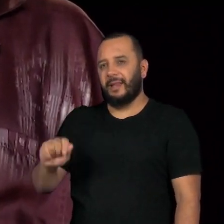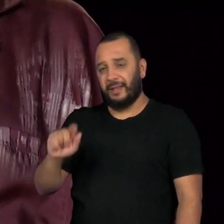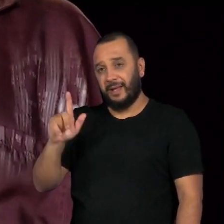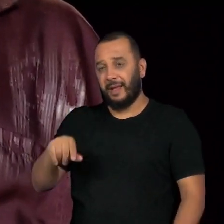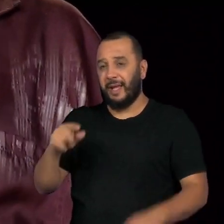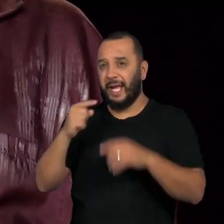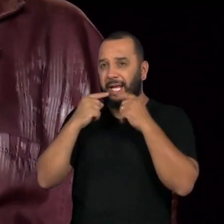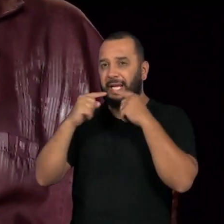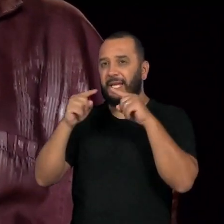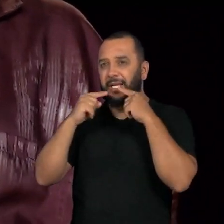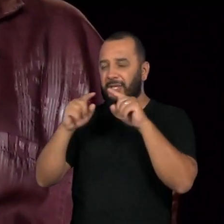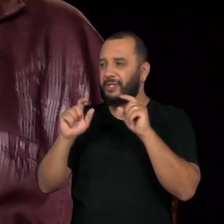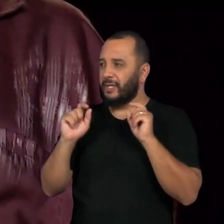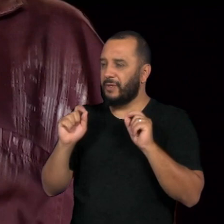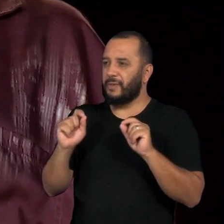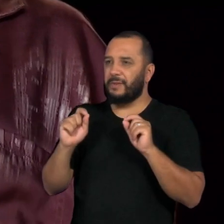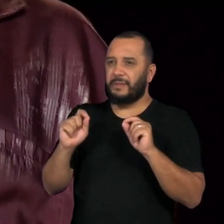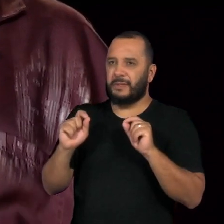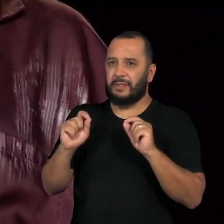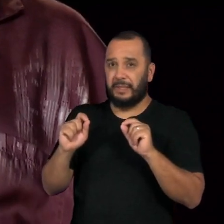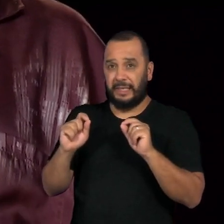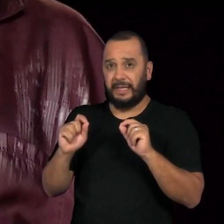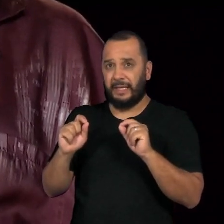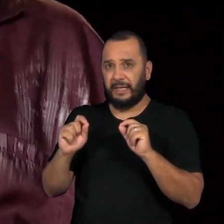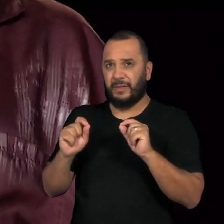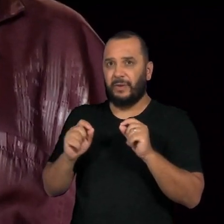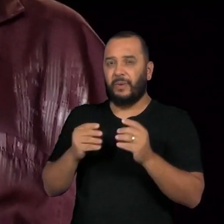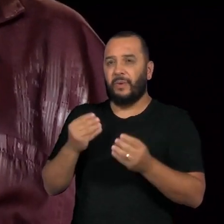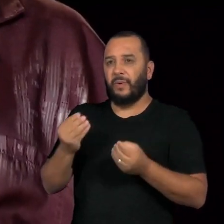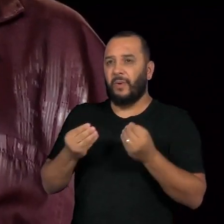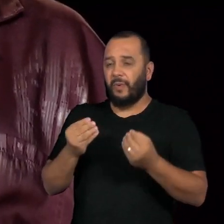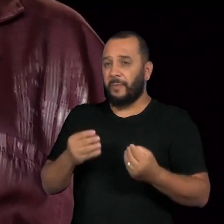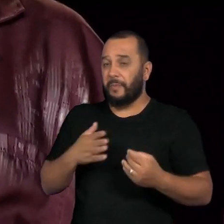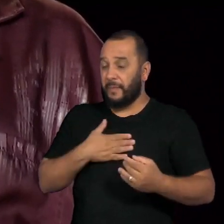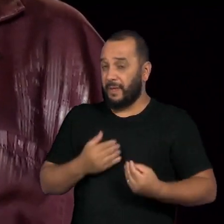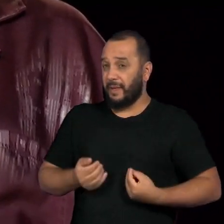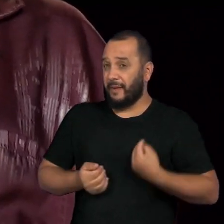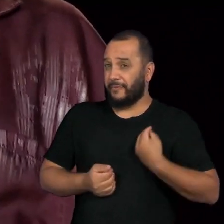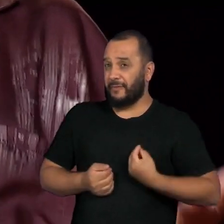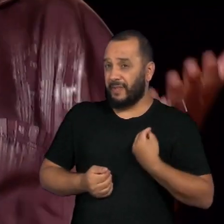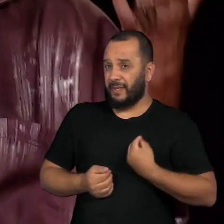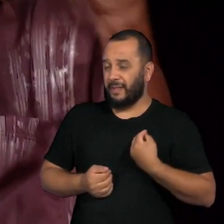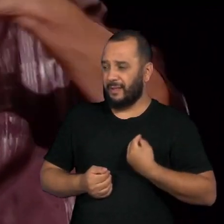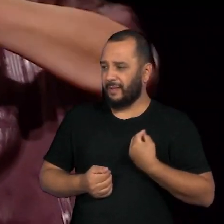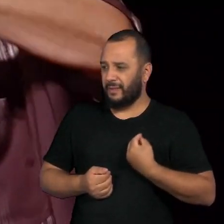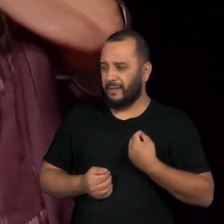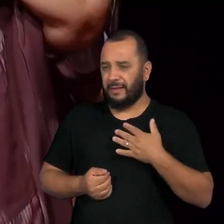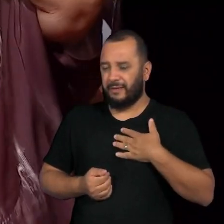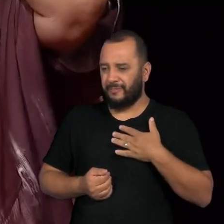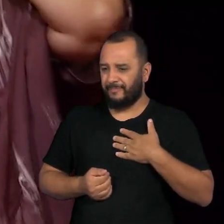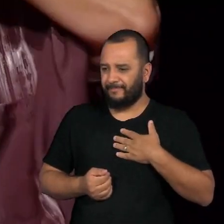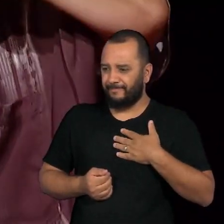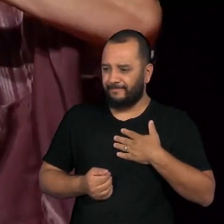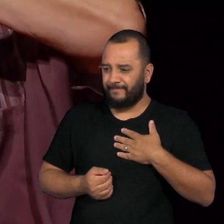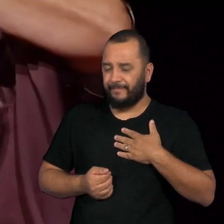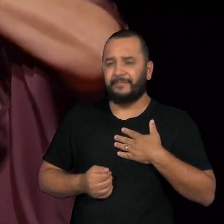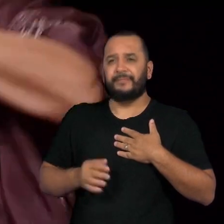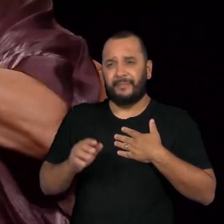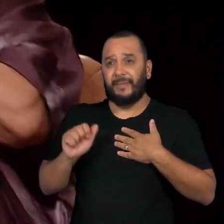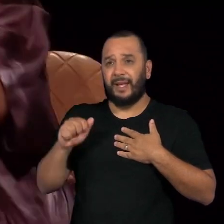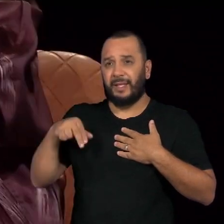que é presente, né, na minha vida. E Antônia, porque aí quando eu fiz Um Céu de